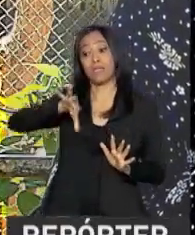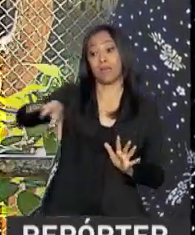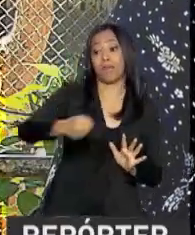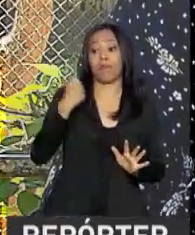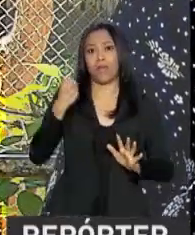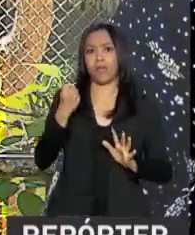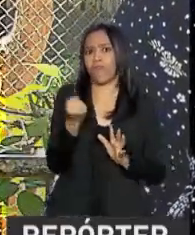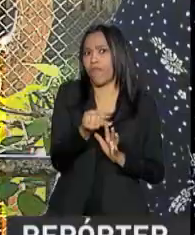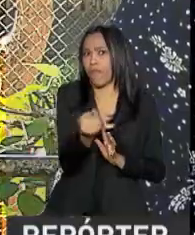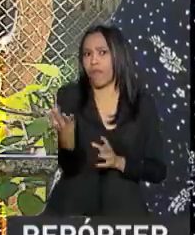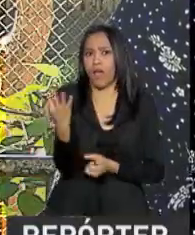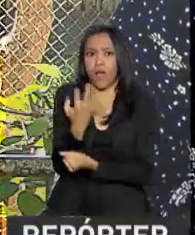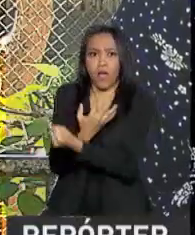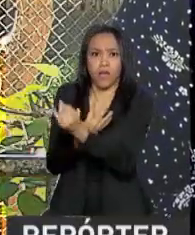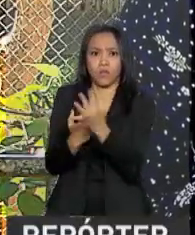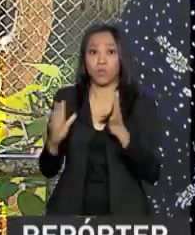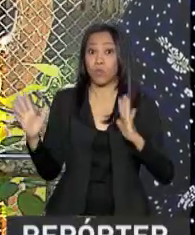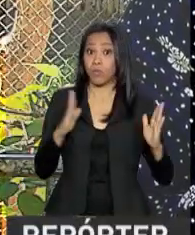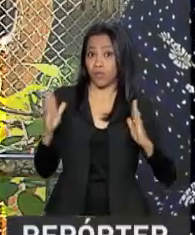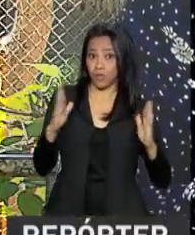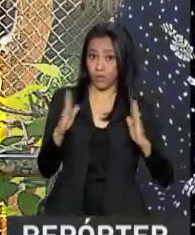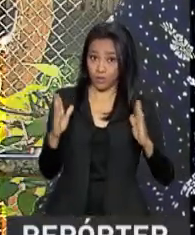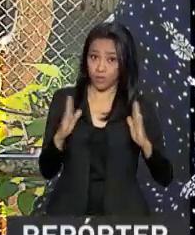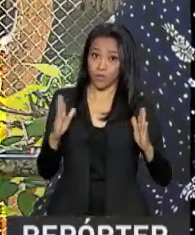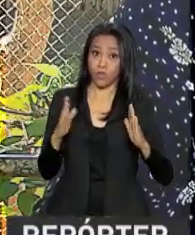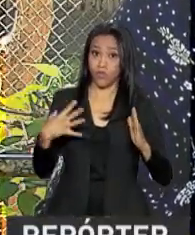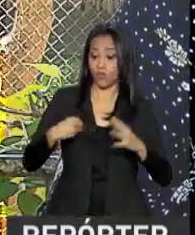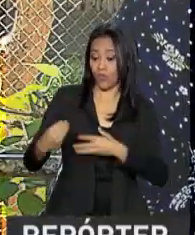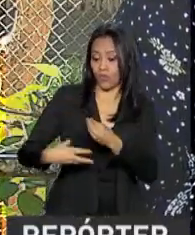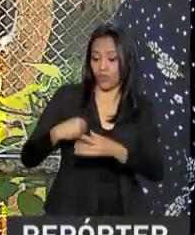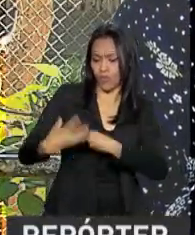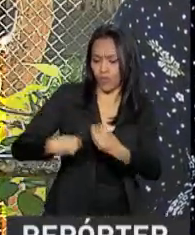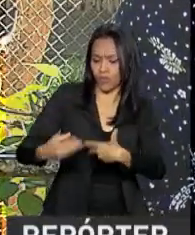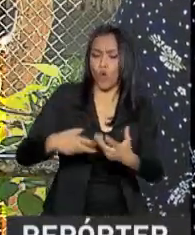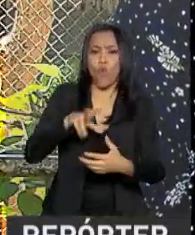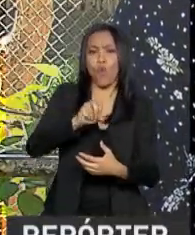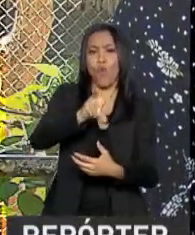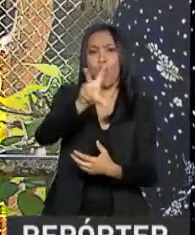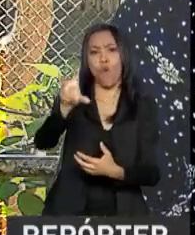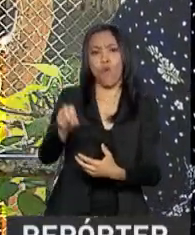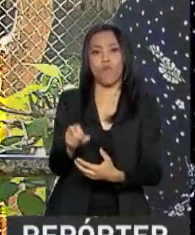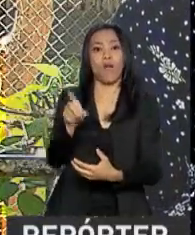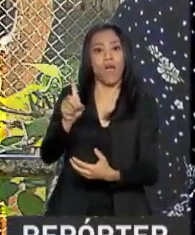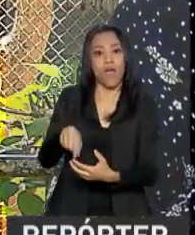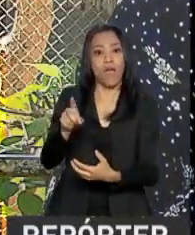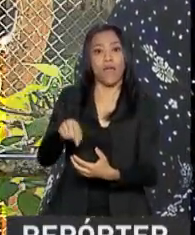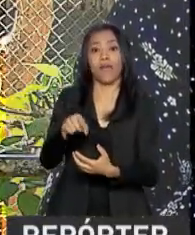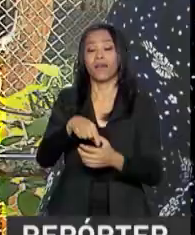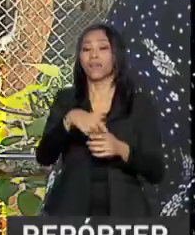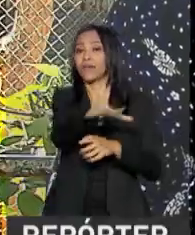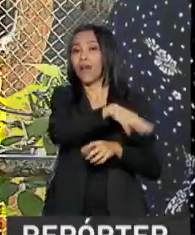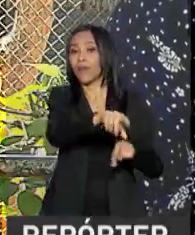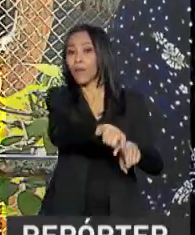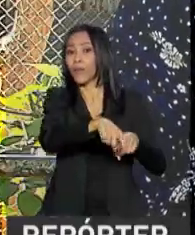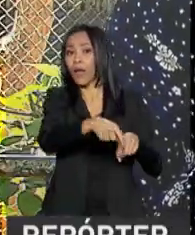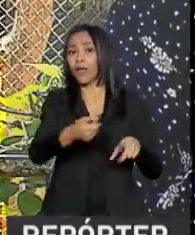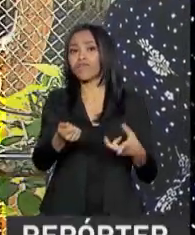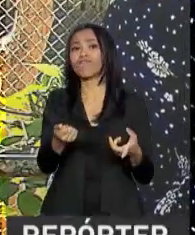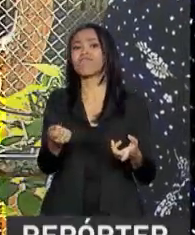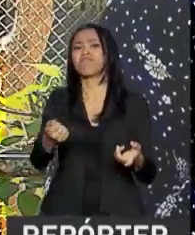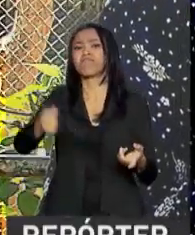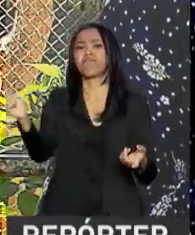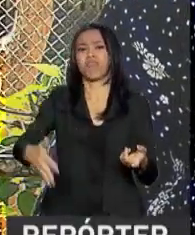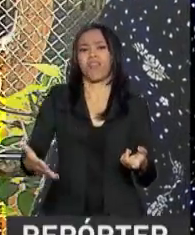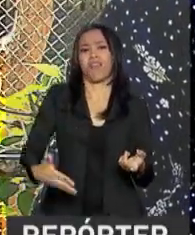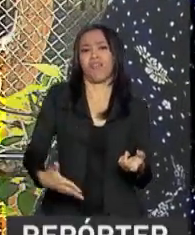aos milhares no período da reprodução seus filhotes e ovos são encomendadas nas zonas rurais a preços irrisórios